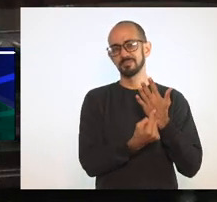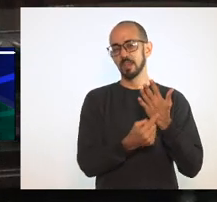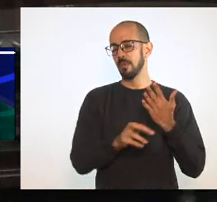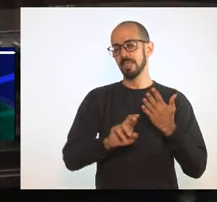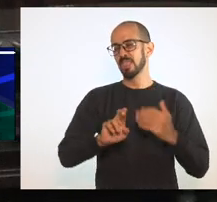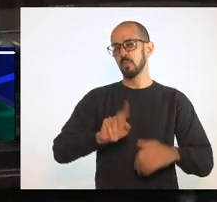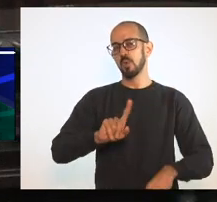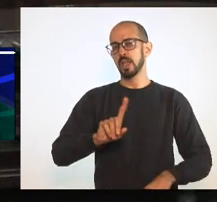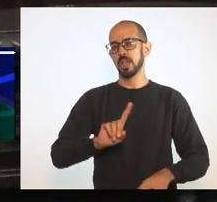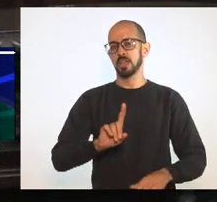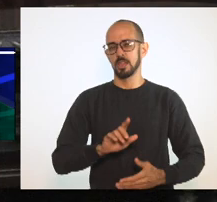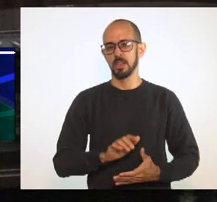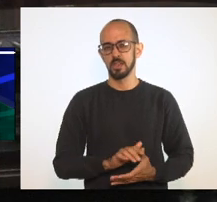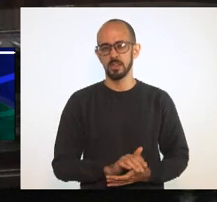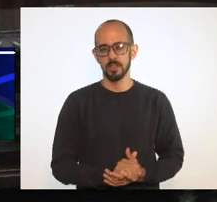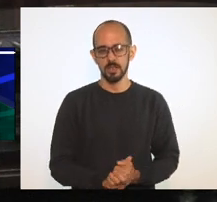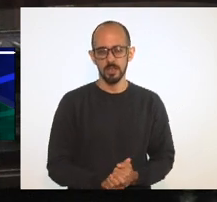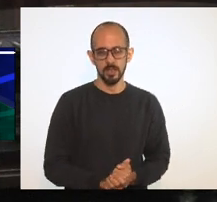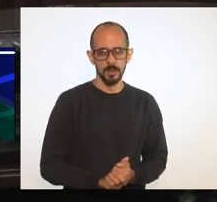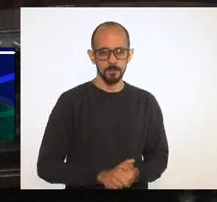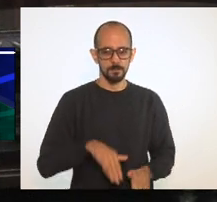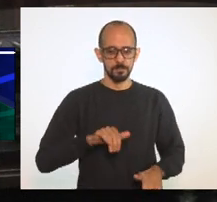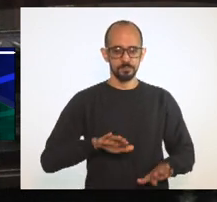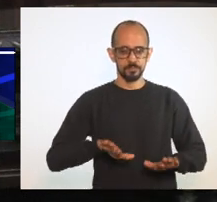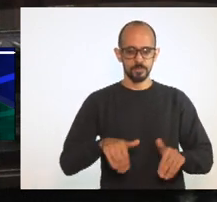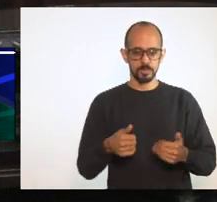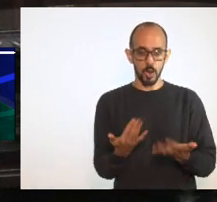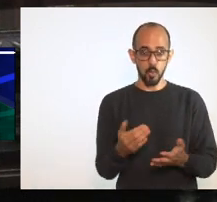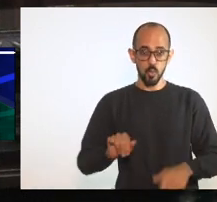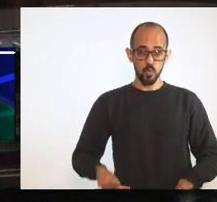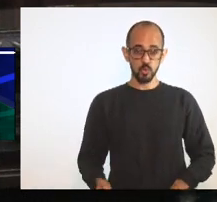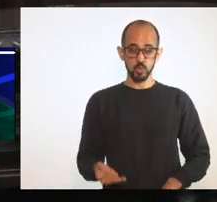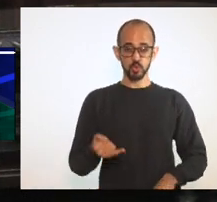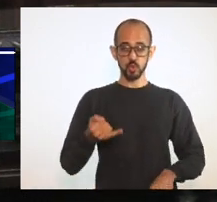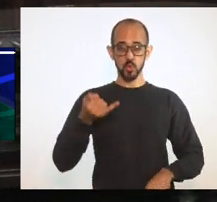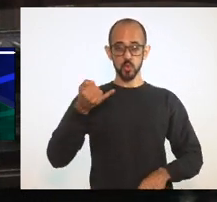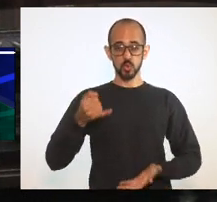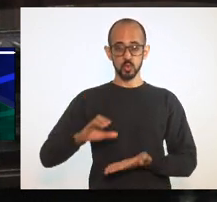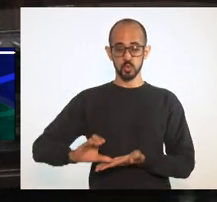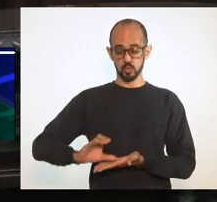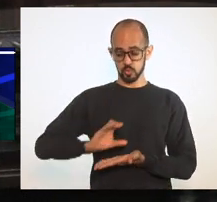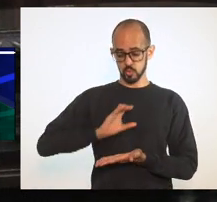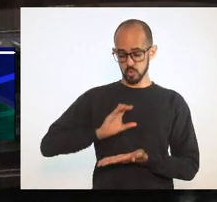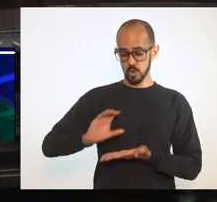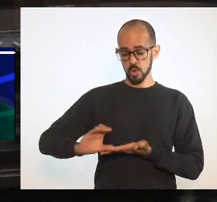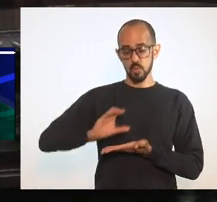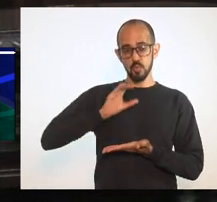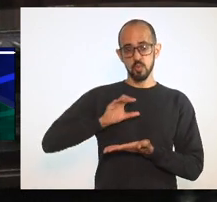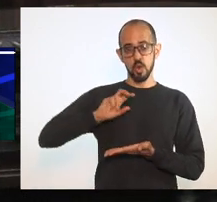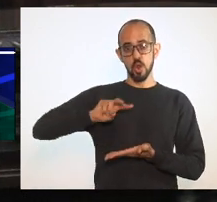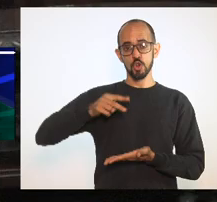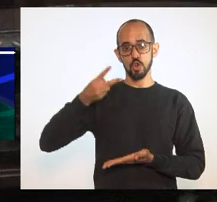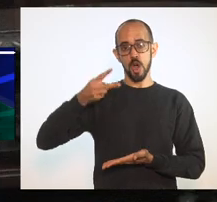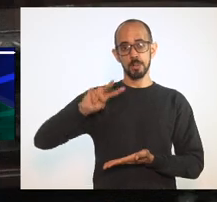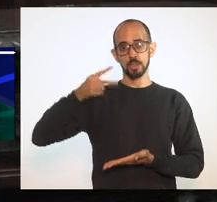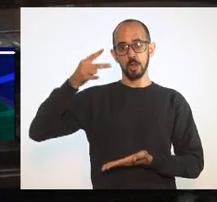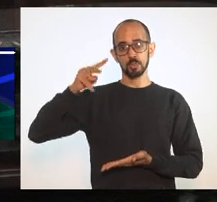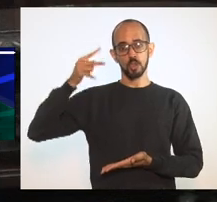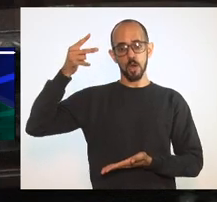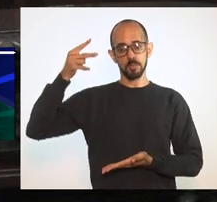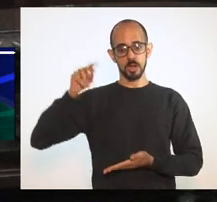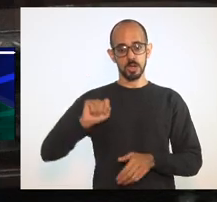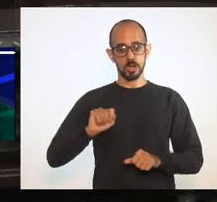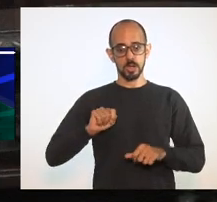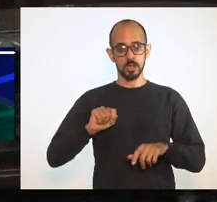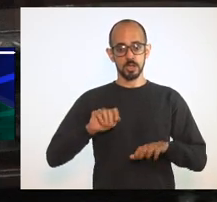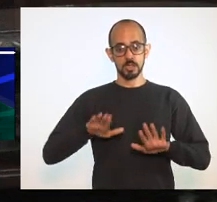assim. Os números da receita própria do Estado, toda a arrecadação do Estado, per capita, o Estado do Rio de Janeiro